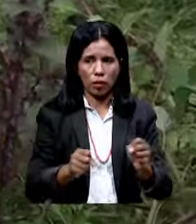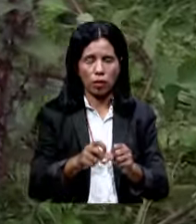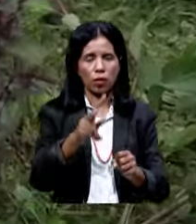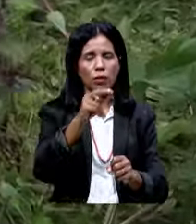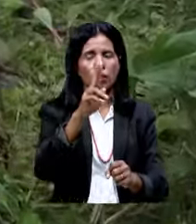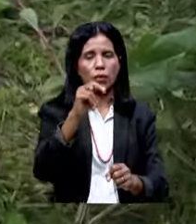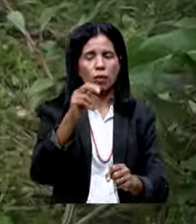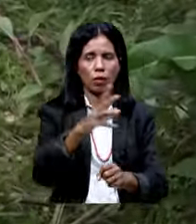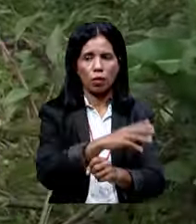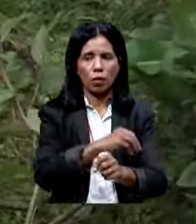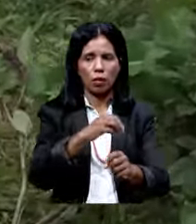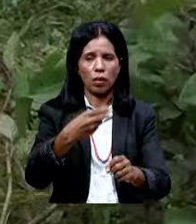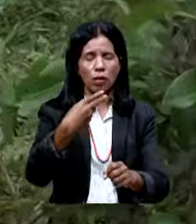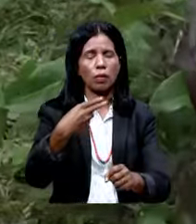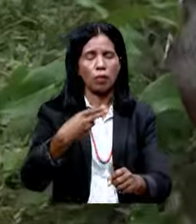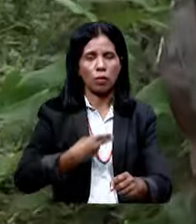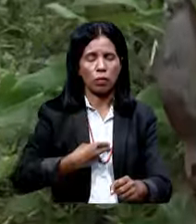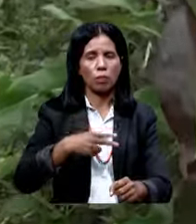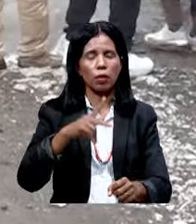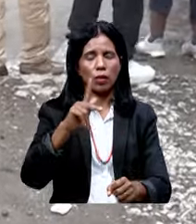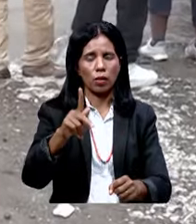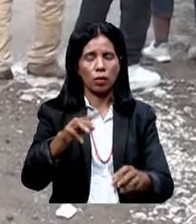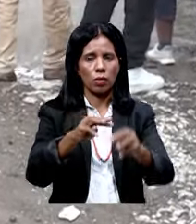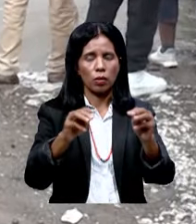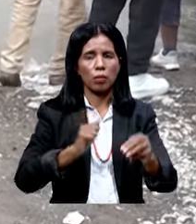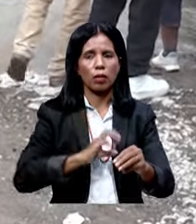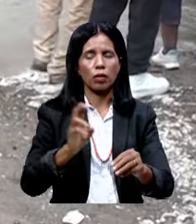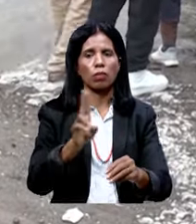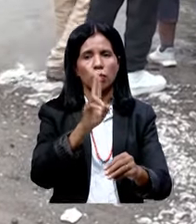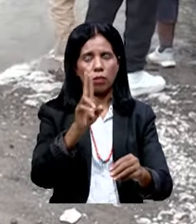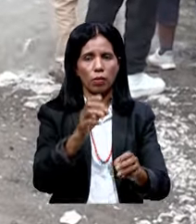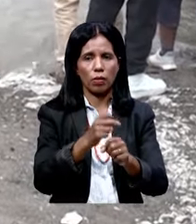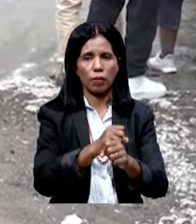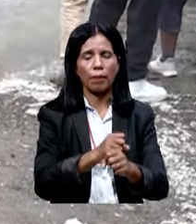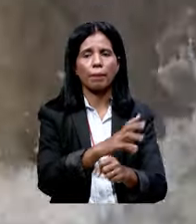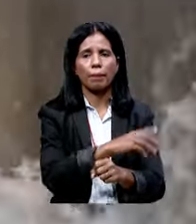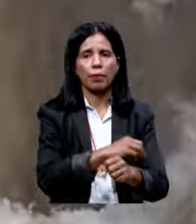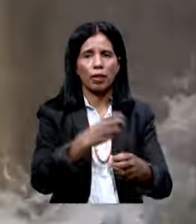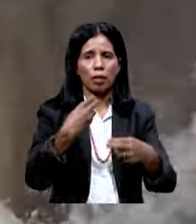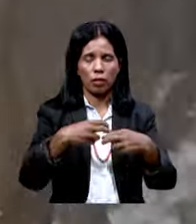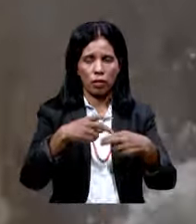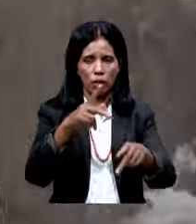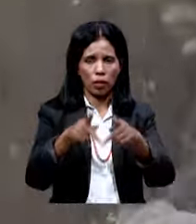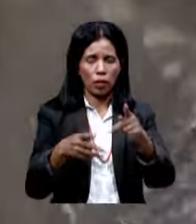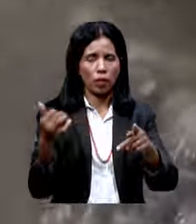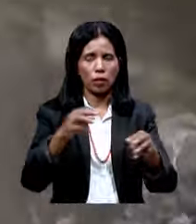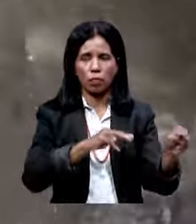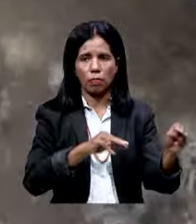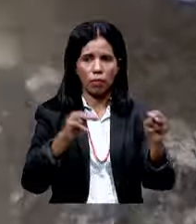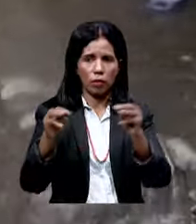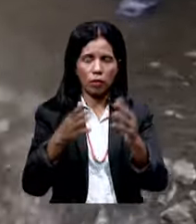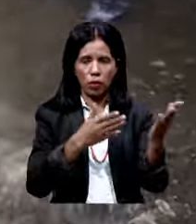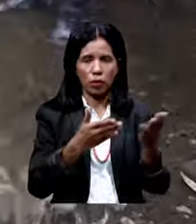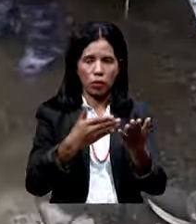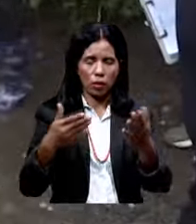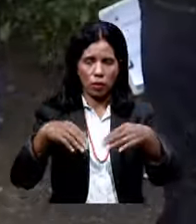pos administrativo hatu beliku municipa inaru utiliza ho di halo movimento. Situasaun ne dificulta comunidade atu ultrapasa ho di lori produto